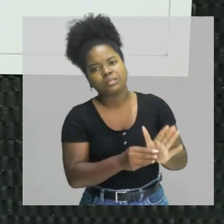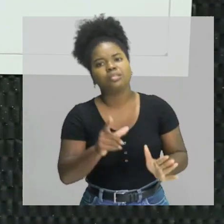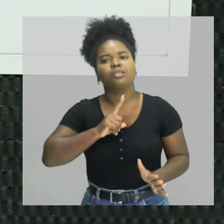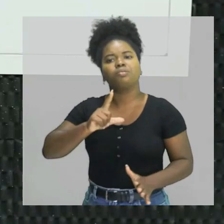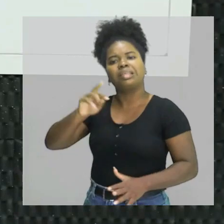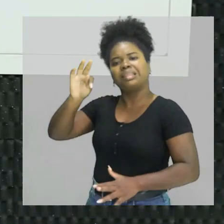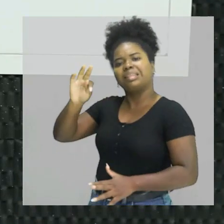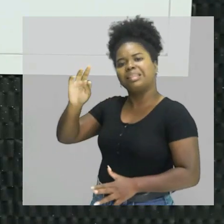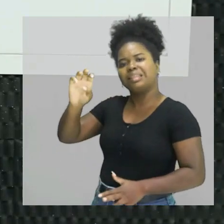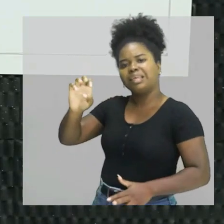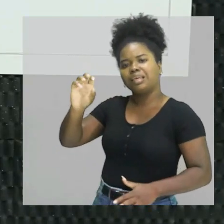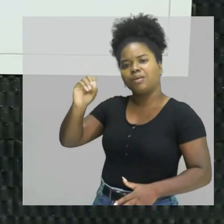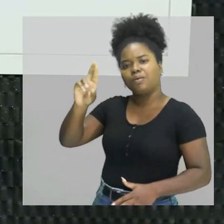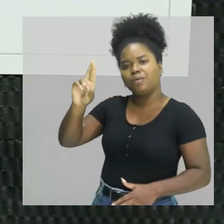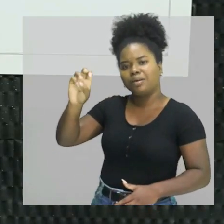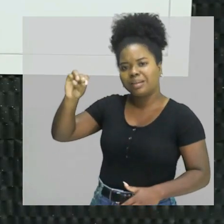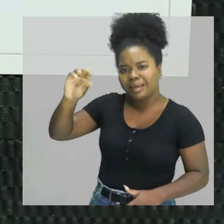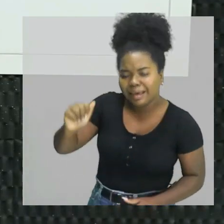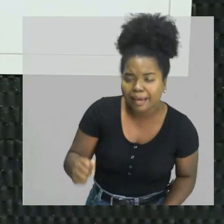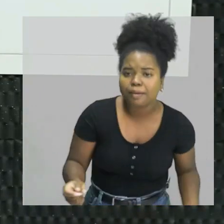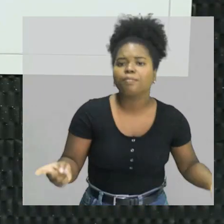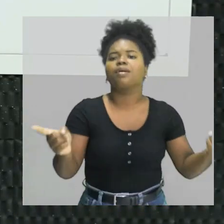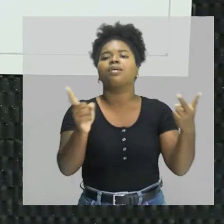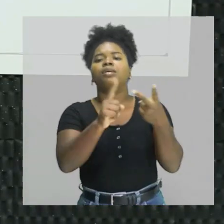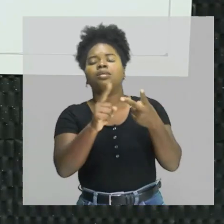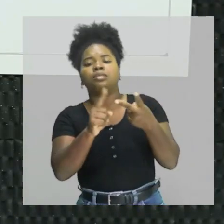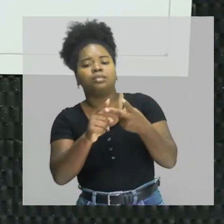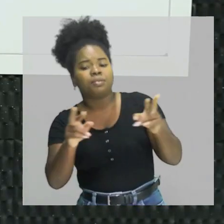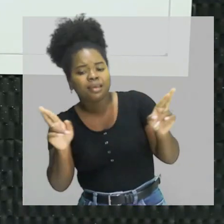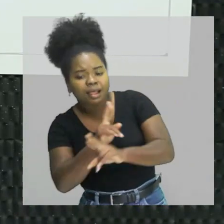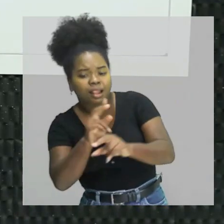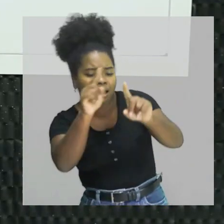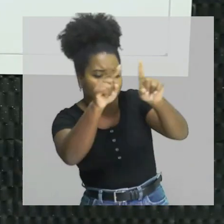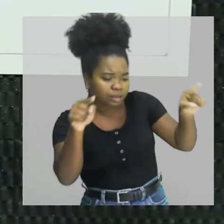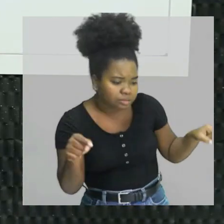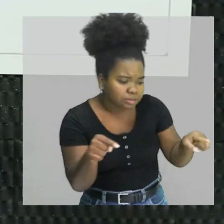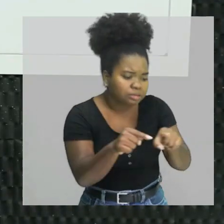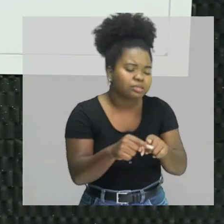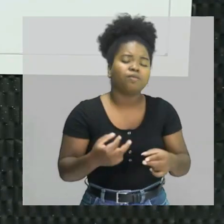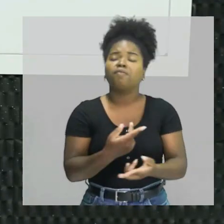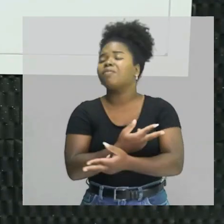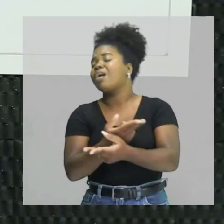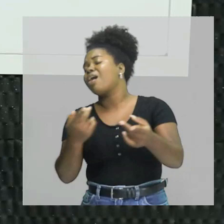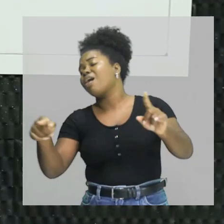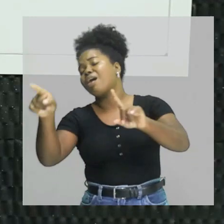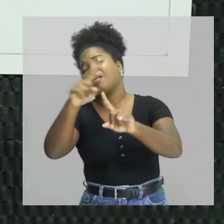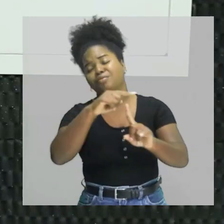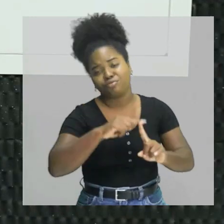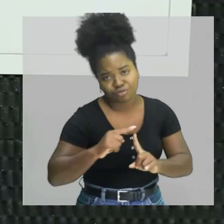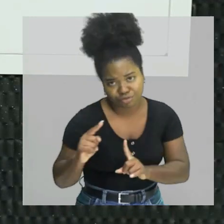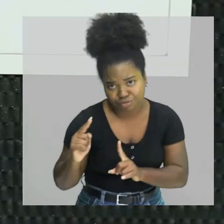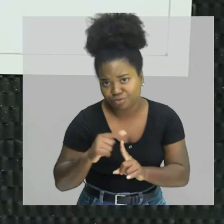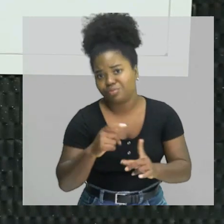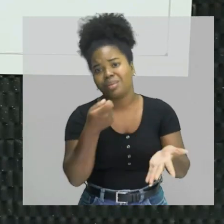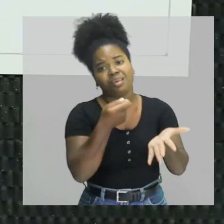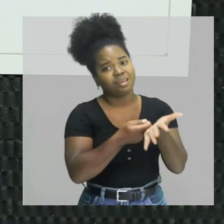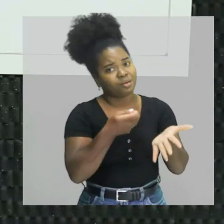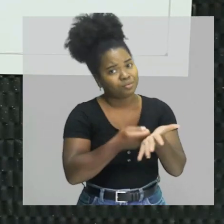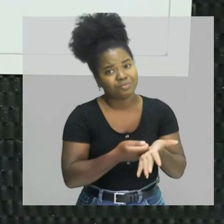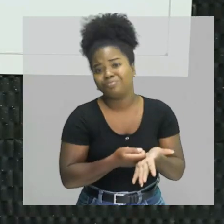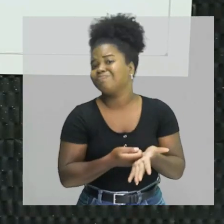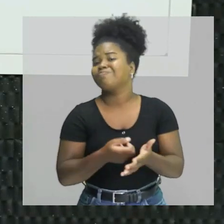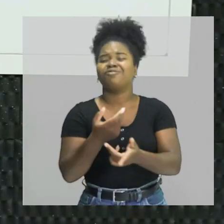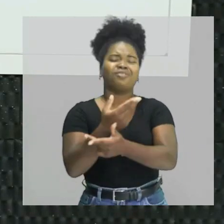de Pitágoras, semelhança de triângulo, né? Triângulo equilátero, área de triângulo, então tem